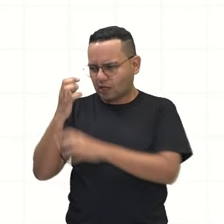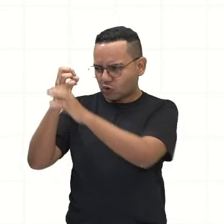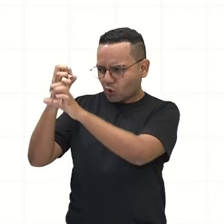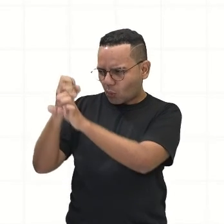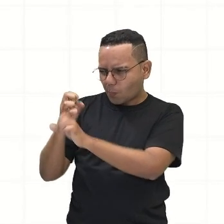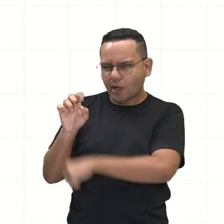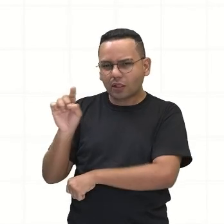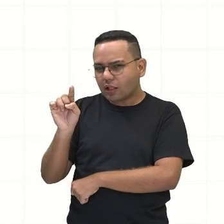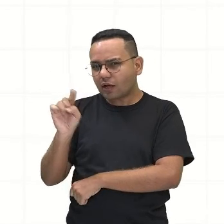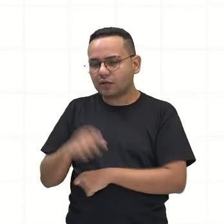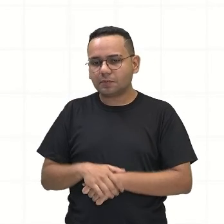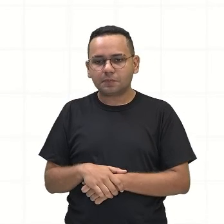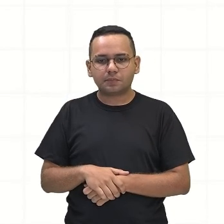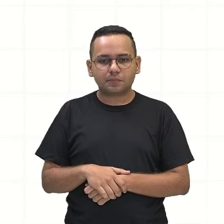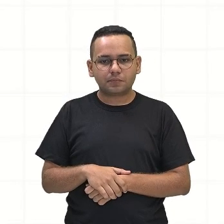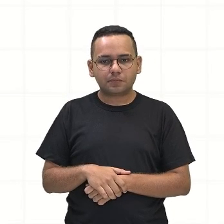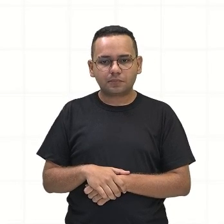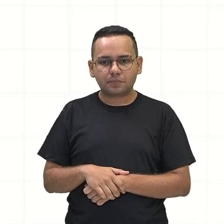aí quantos?